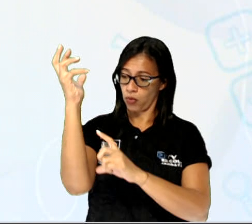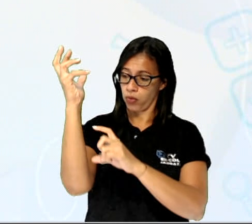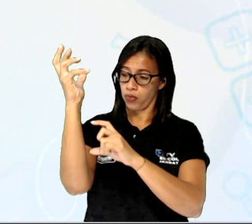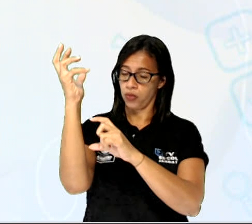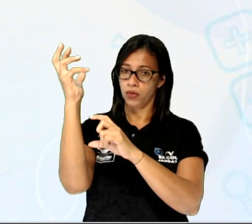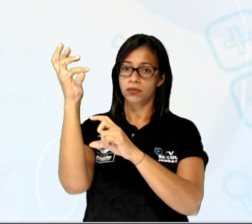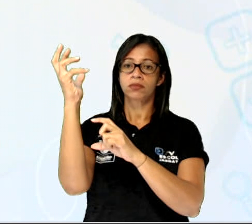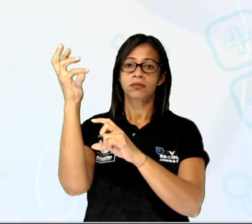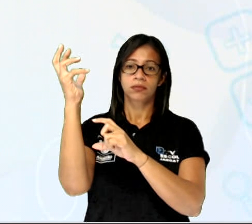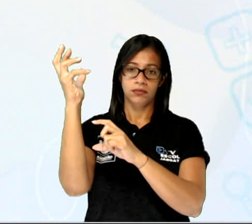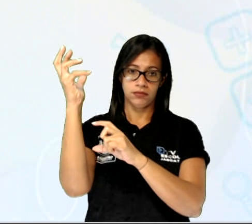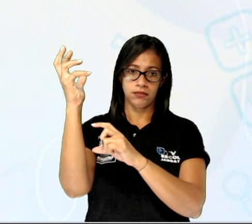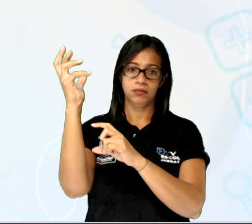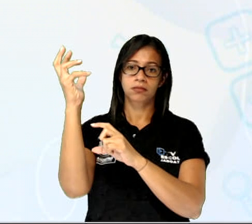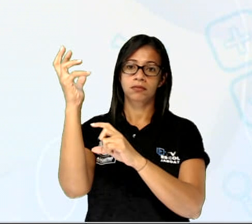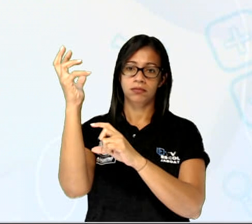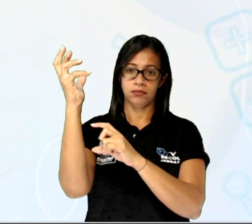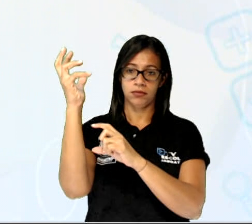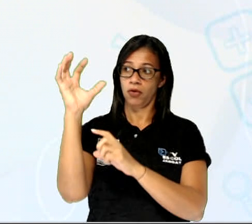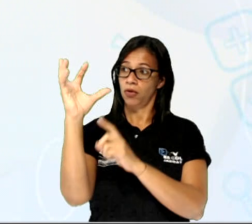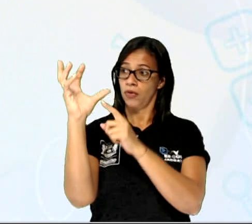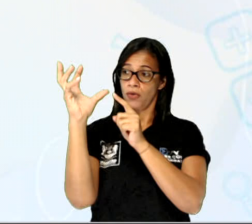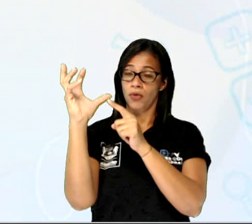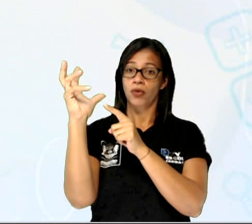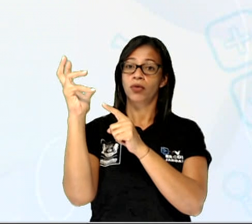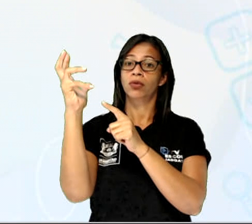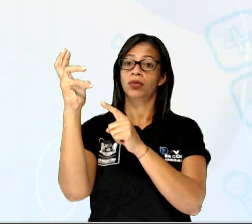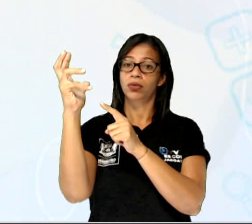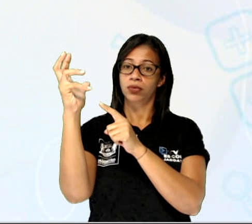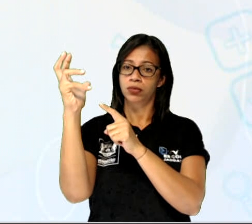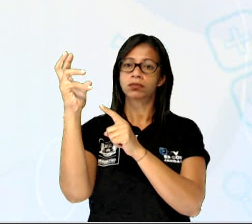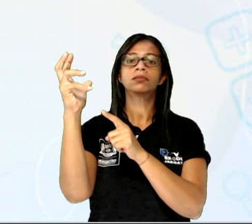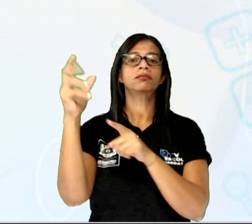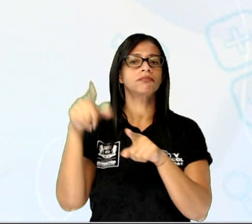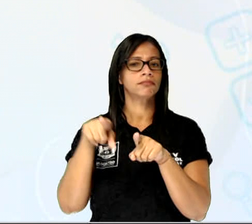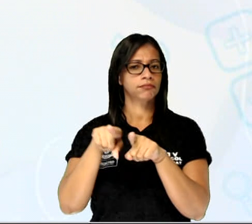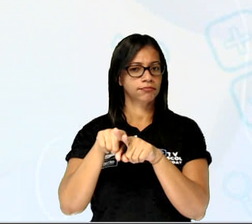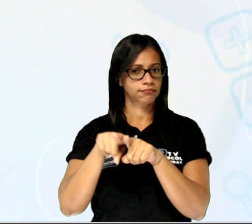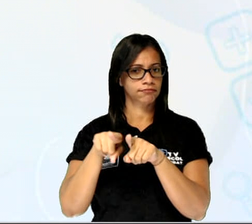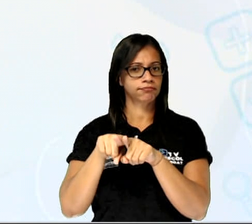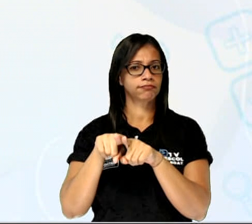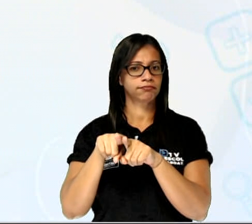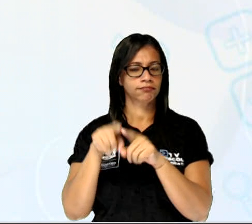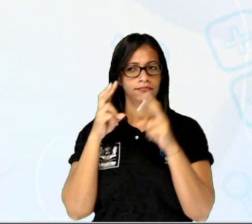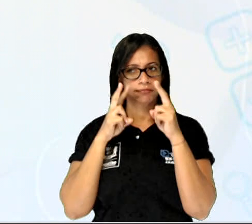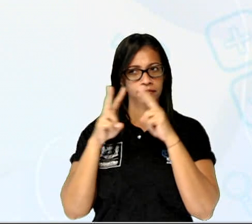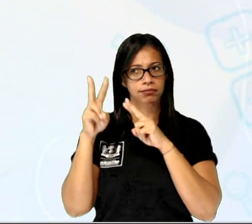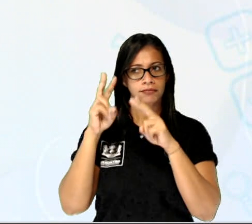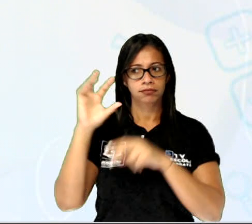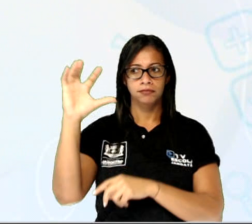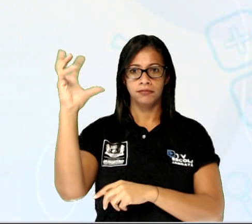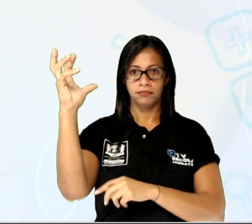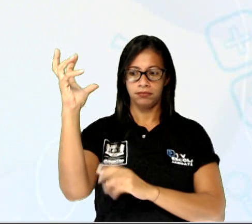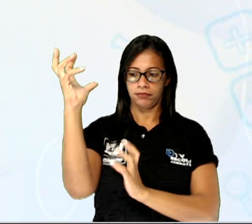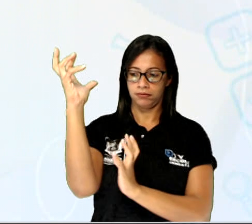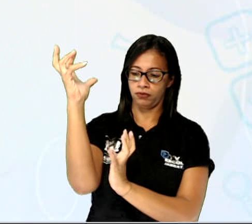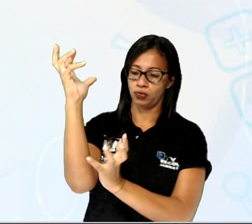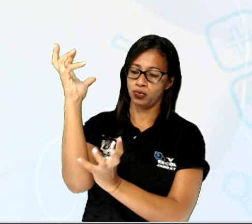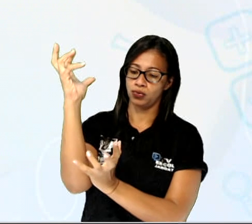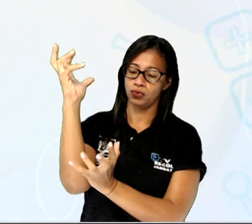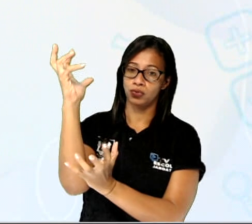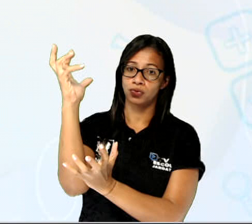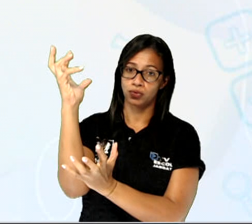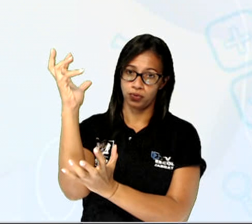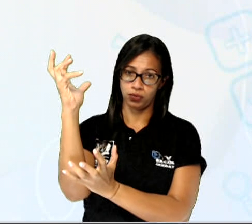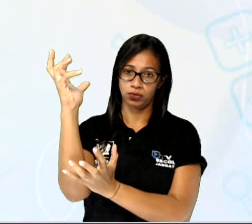diminuiu também a copa, a folhagem da planta. Vocês estão percebendo na sombra? Observe agora